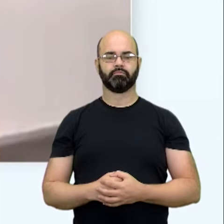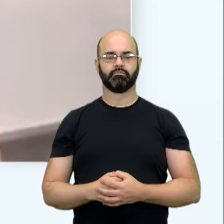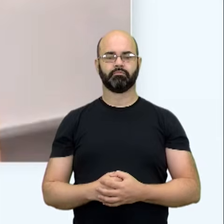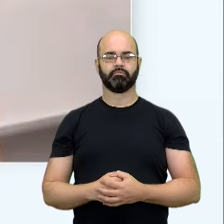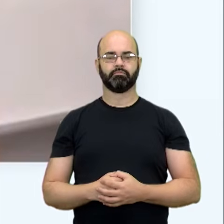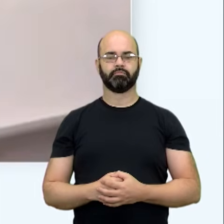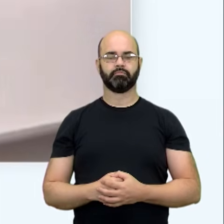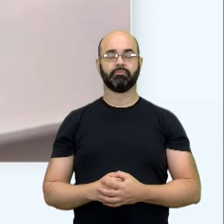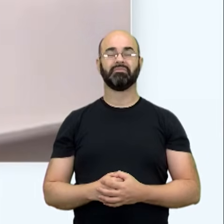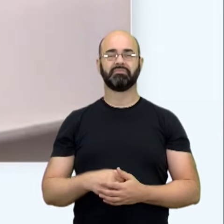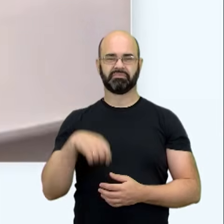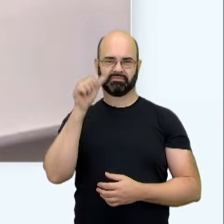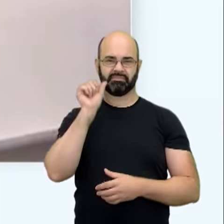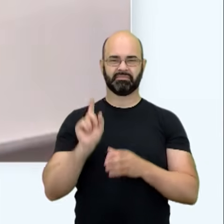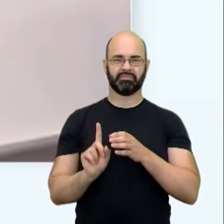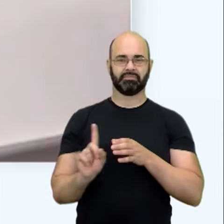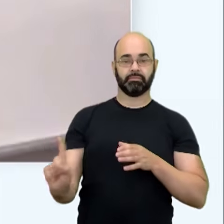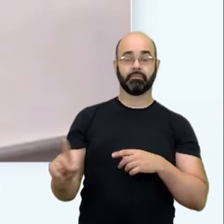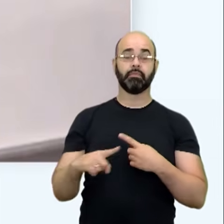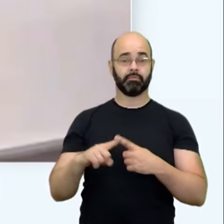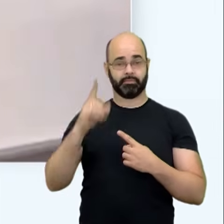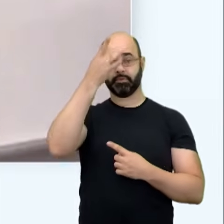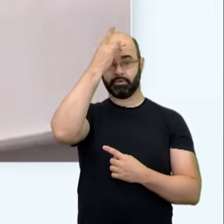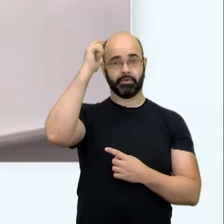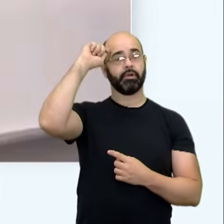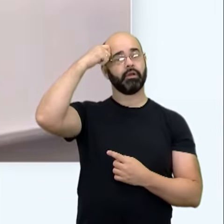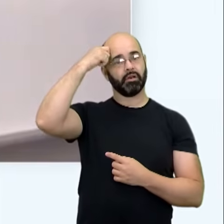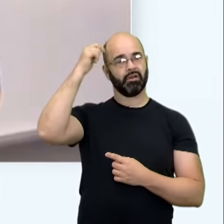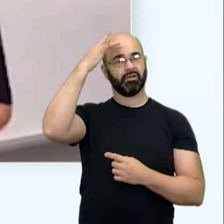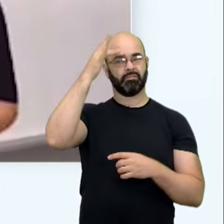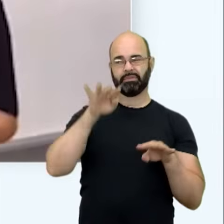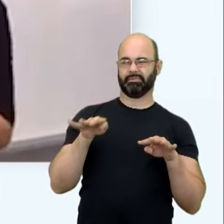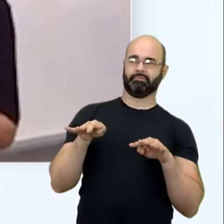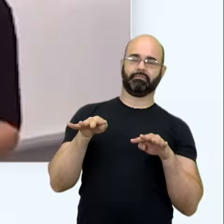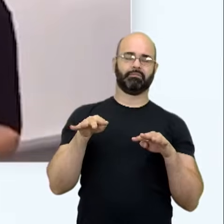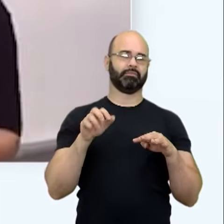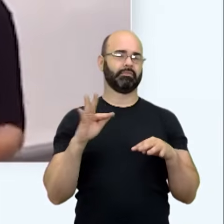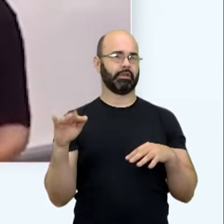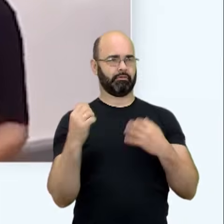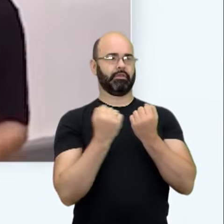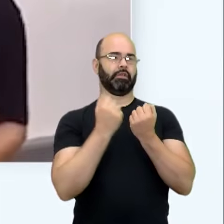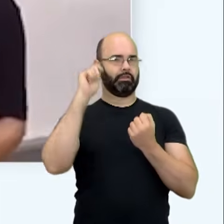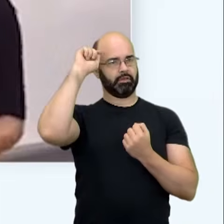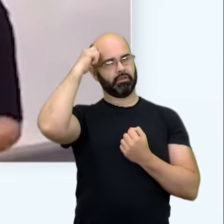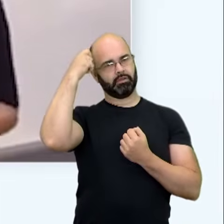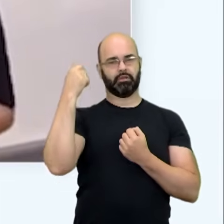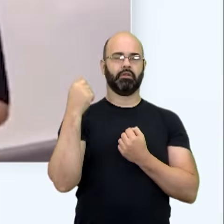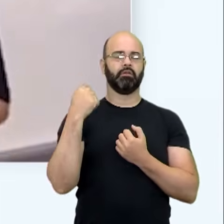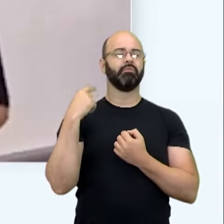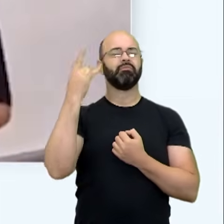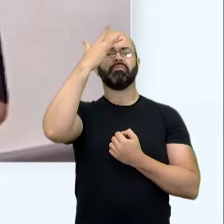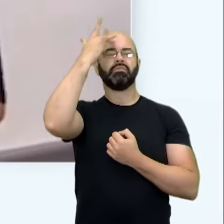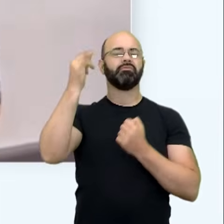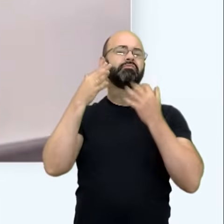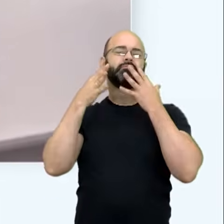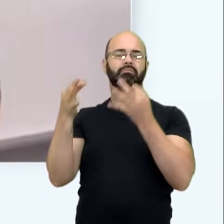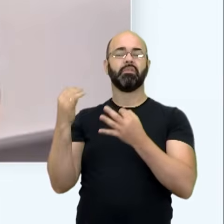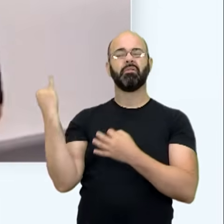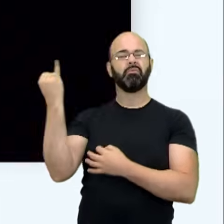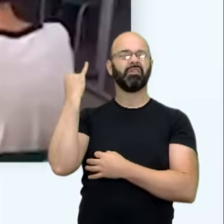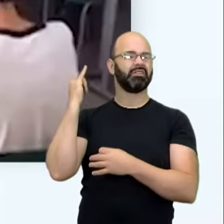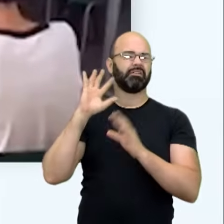Maria é excluída por ser negra e defender a consciência negra. Ela é criticada por apoiar esse movimento. As pessoas não enxergam a